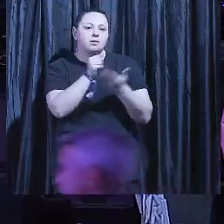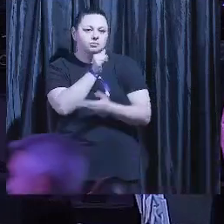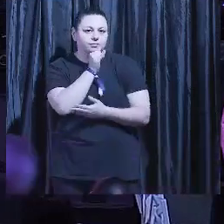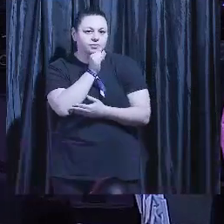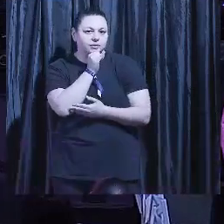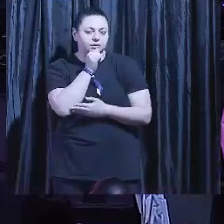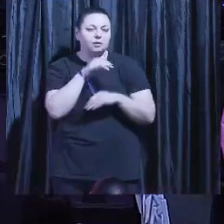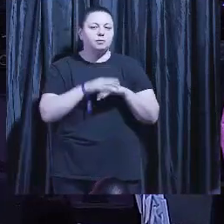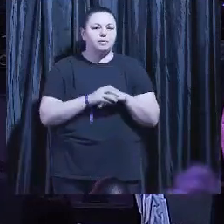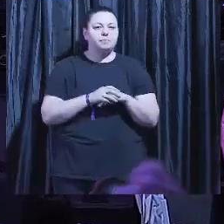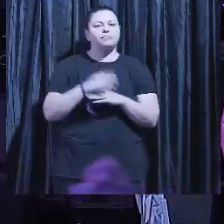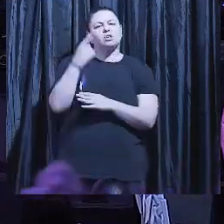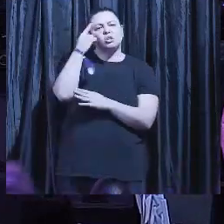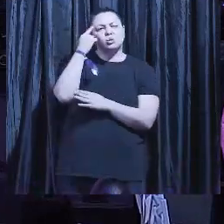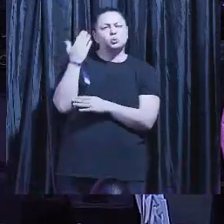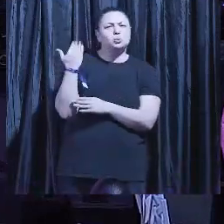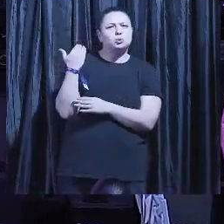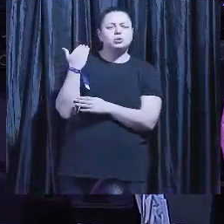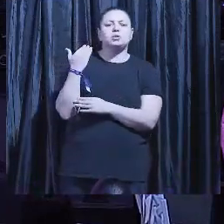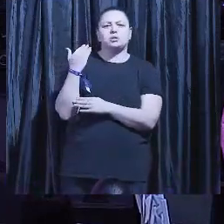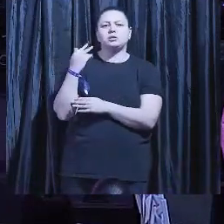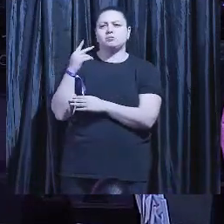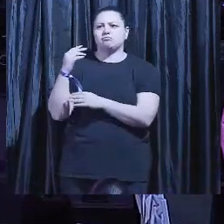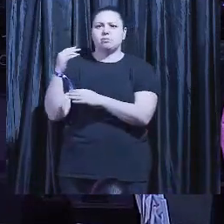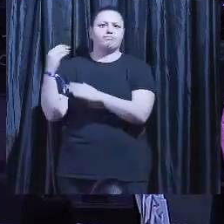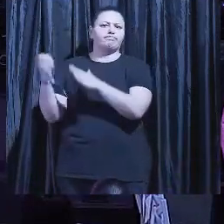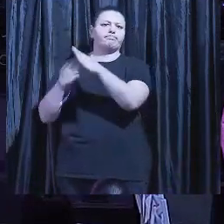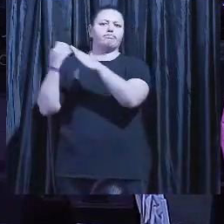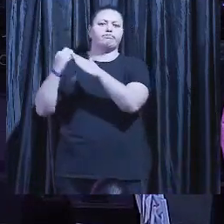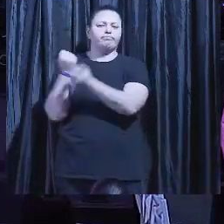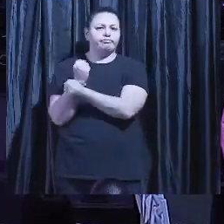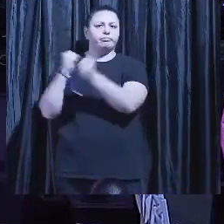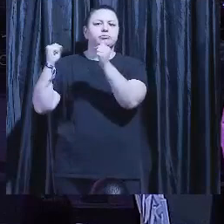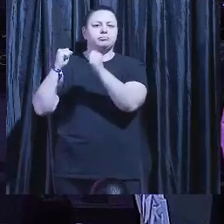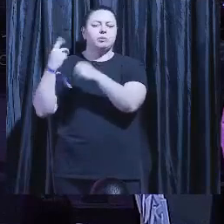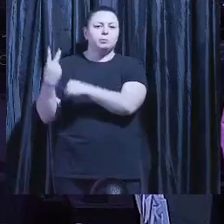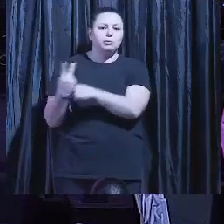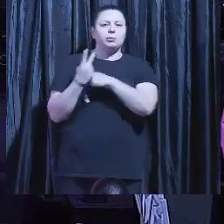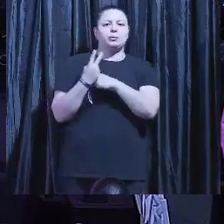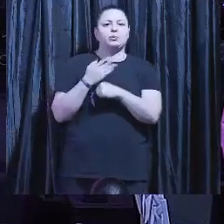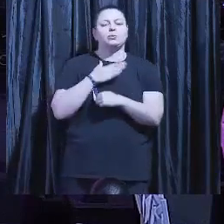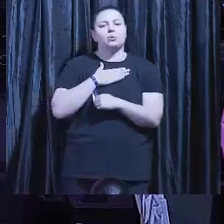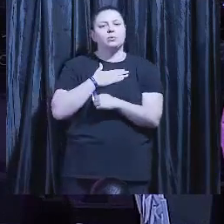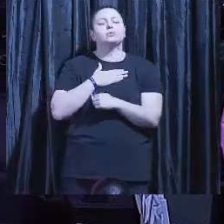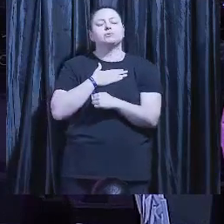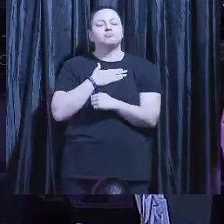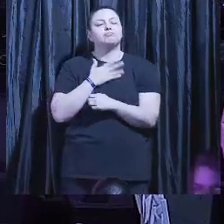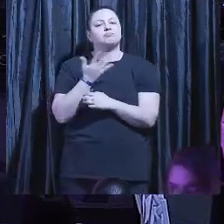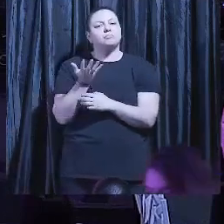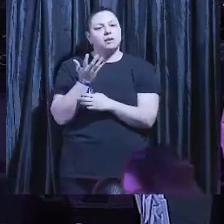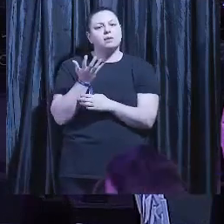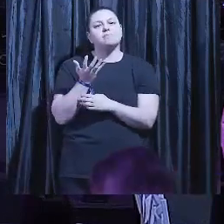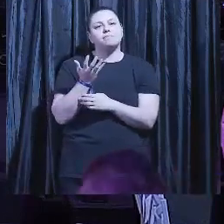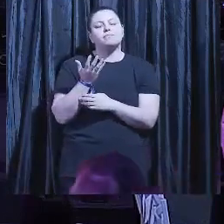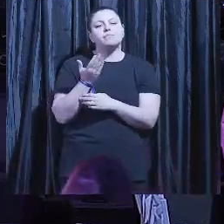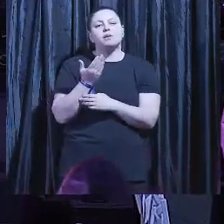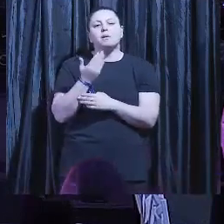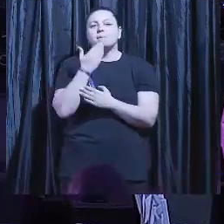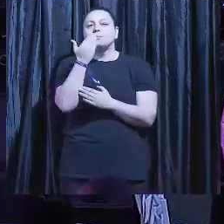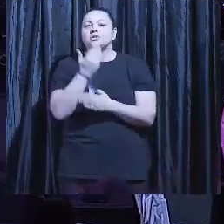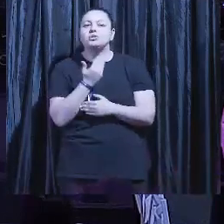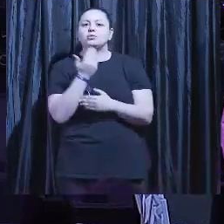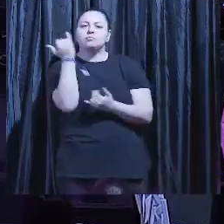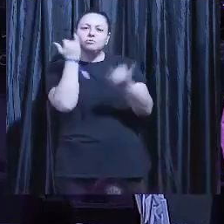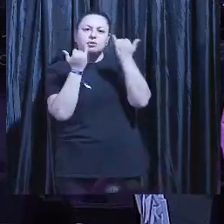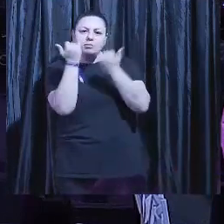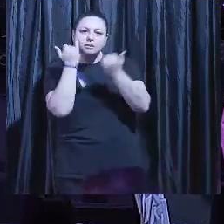dias procurou a gente uma organização grande que contratou uma organização média para que ia pegar informações